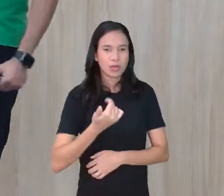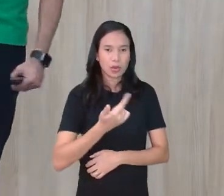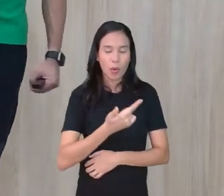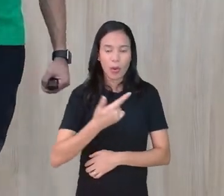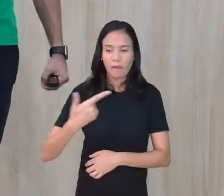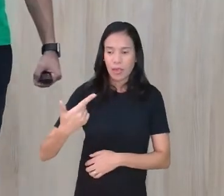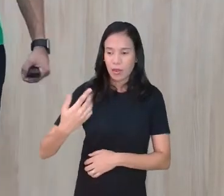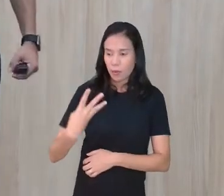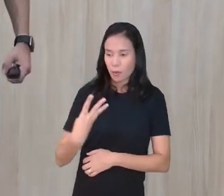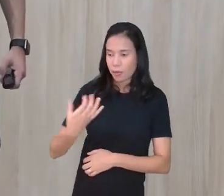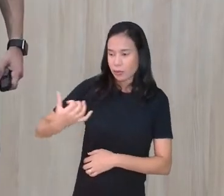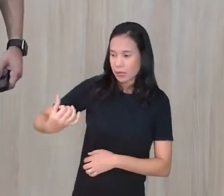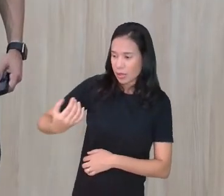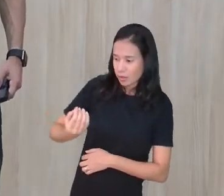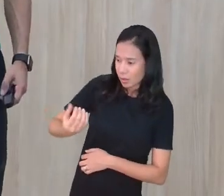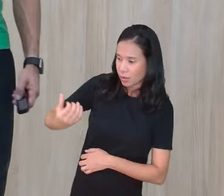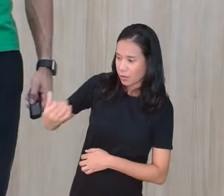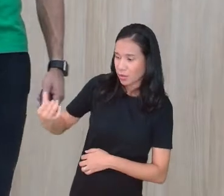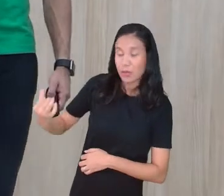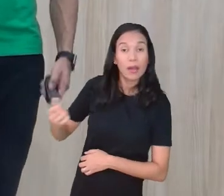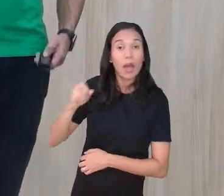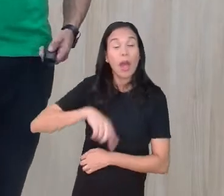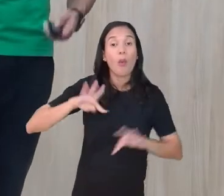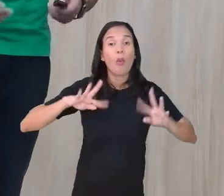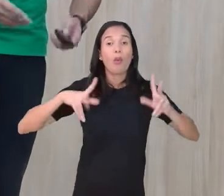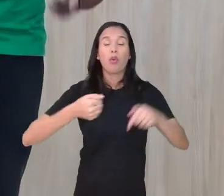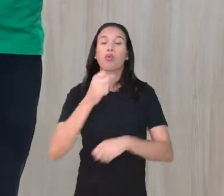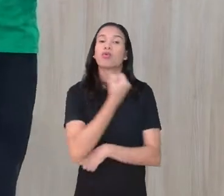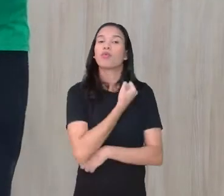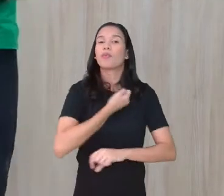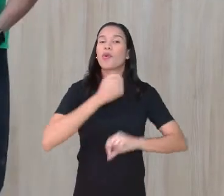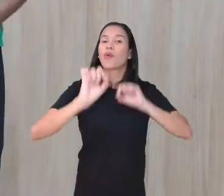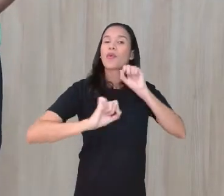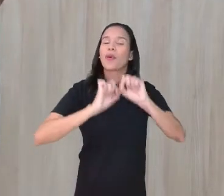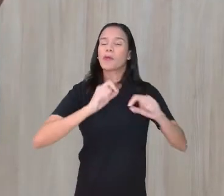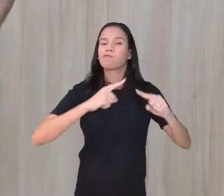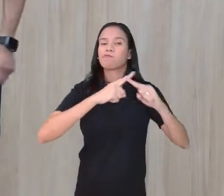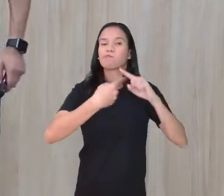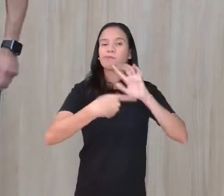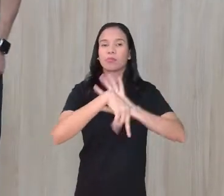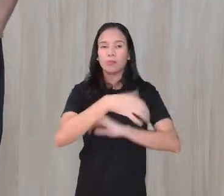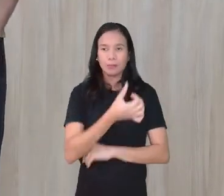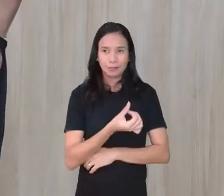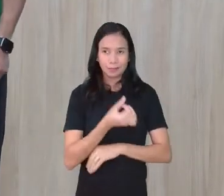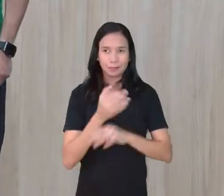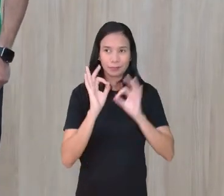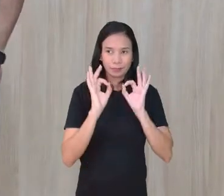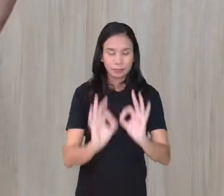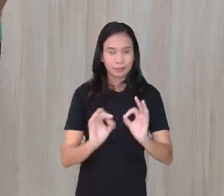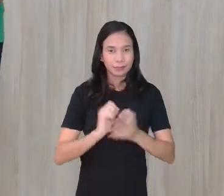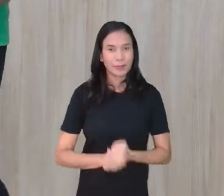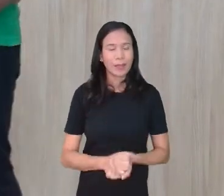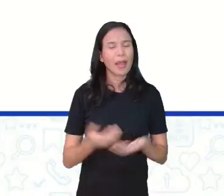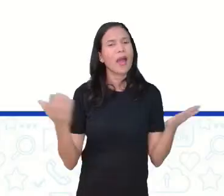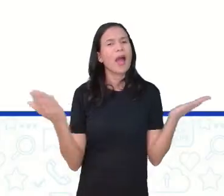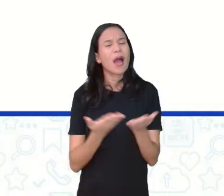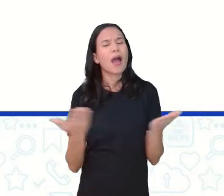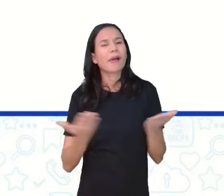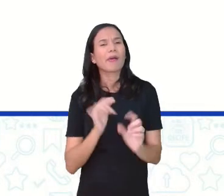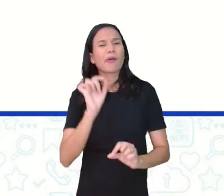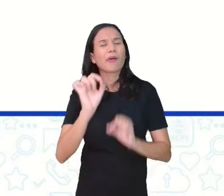60, o 66, são todos números que são o quê? Múltiplos de 6, certo?